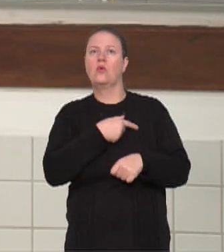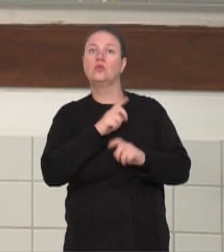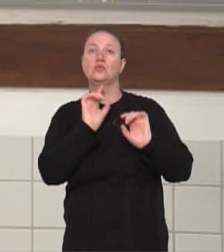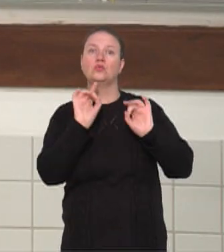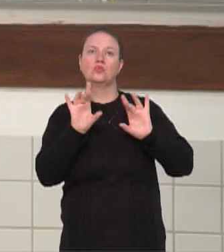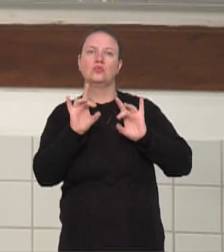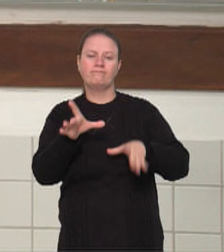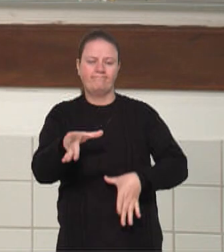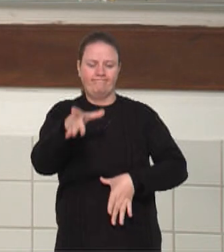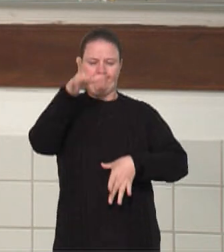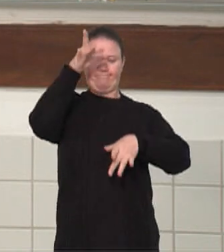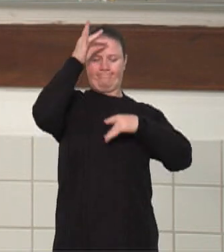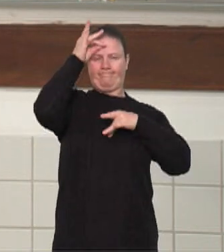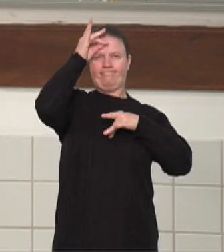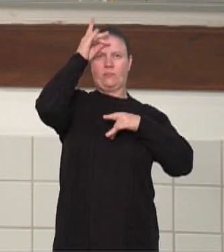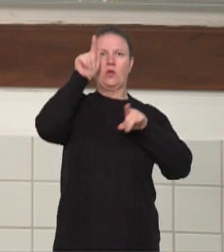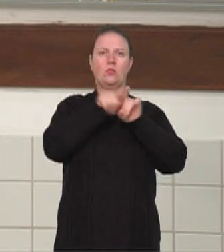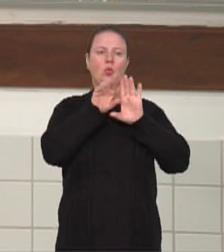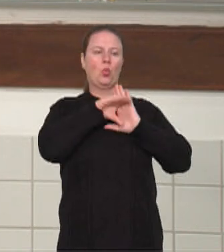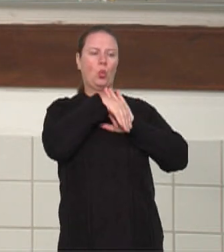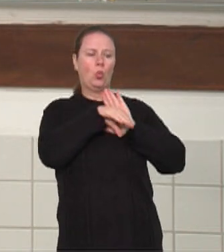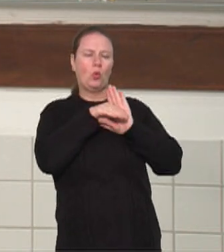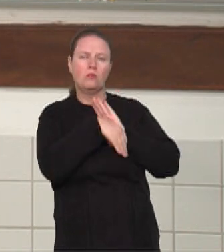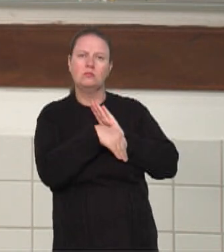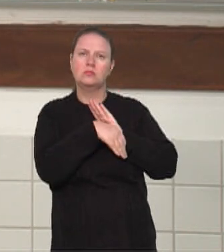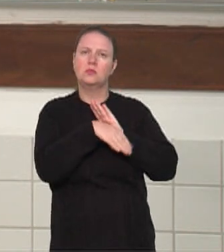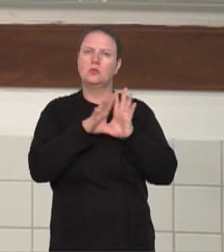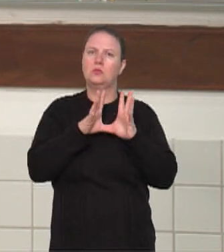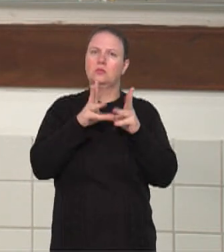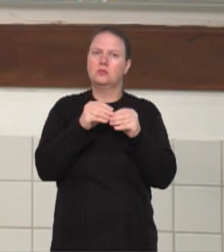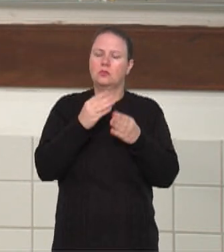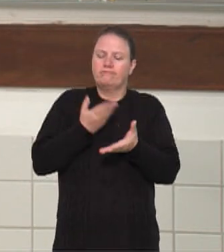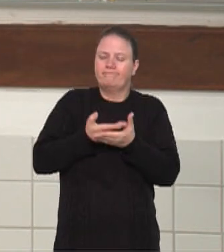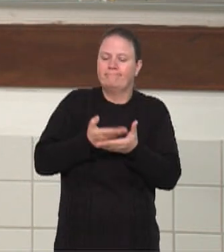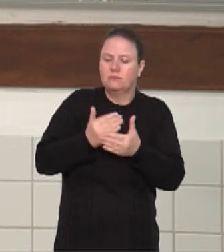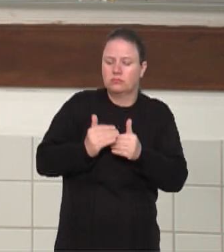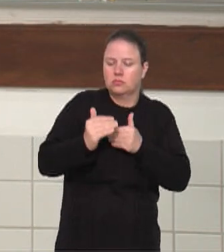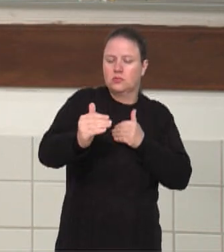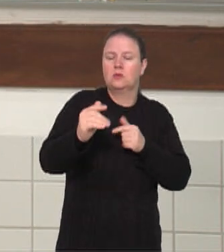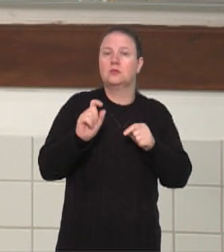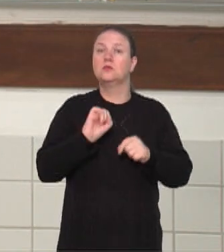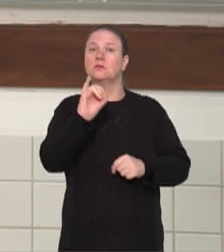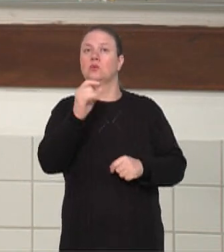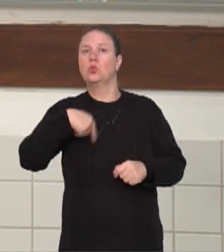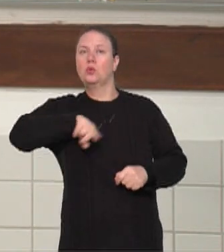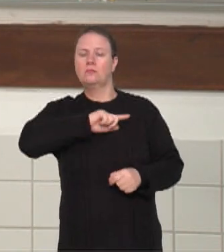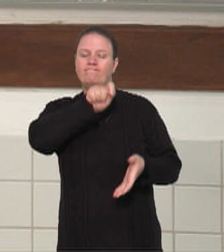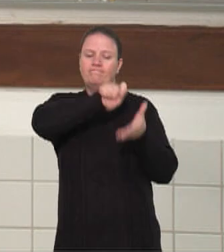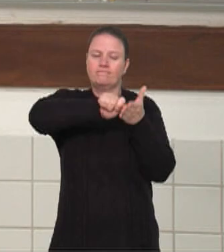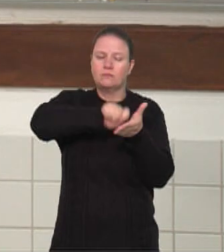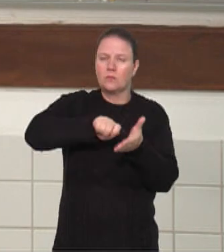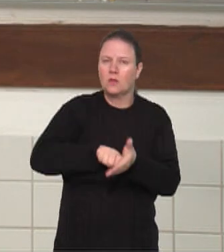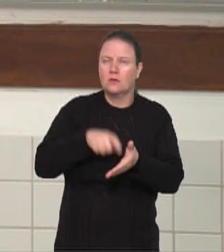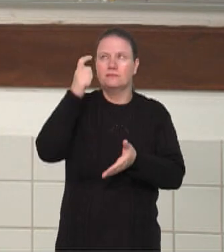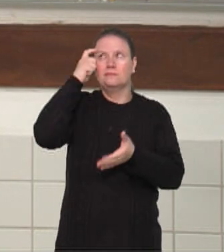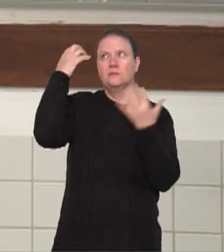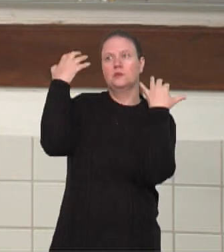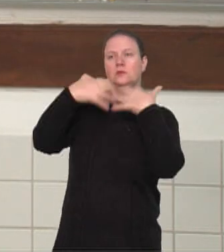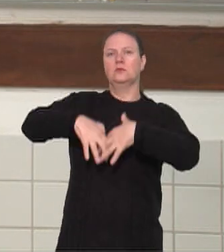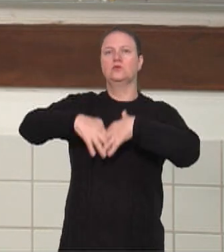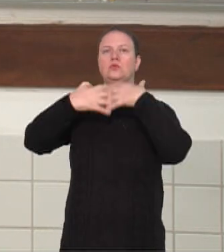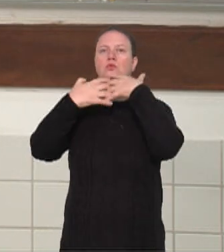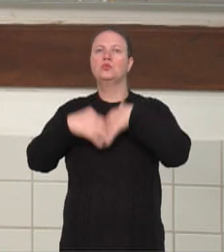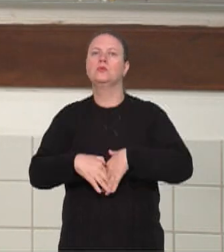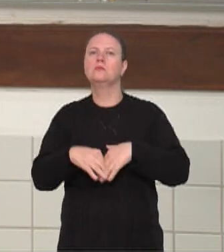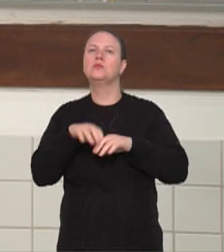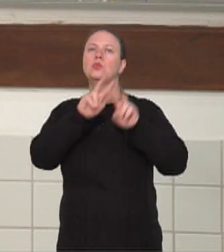das relações conceituais, dos conceitos que estamos trabalhando ao longo das aulas, se a gente registrar, se a gente pensar, se a gente